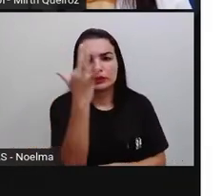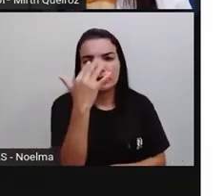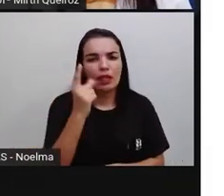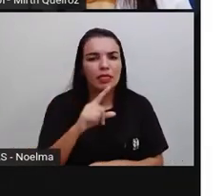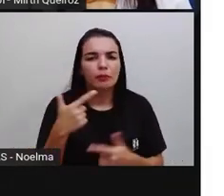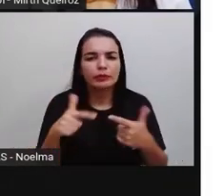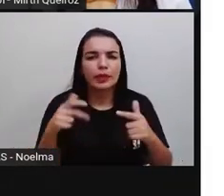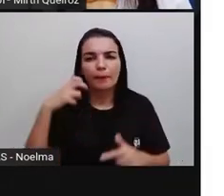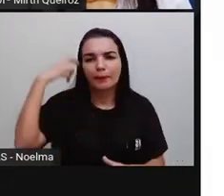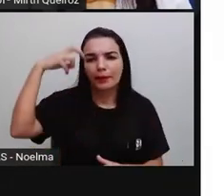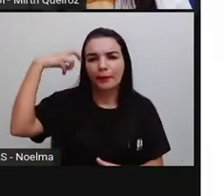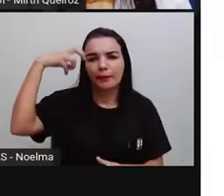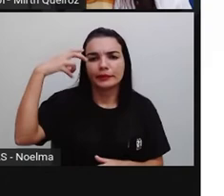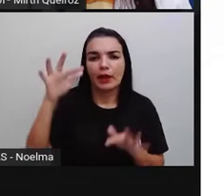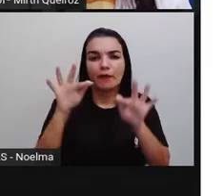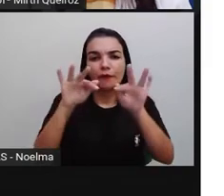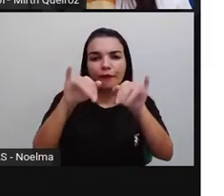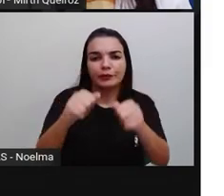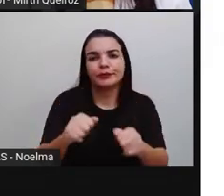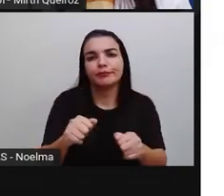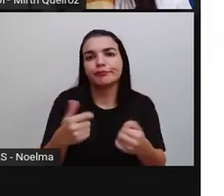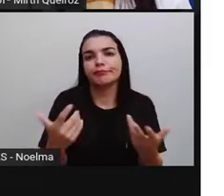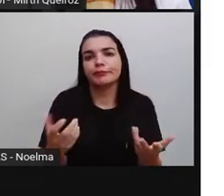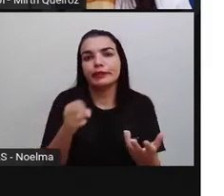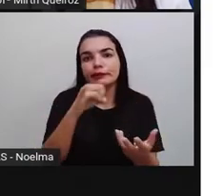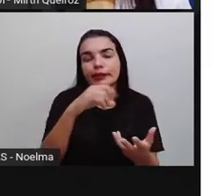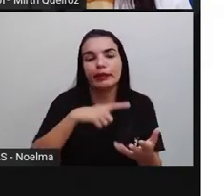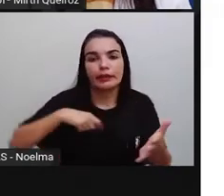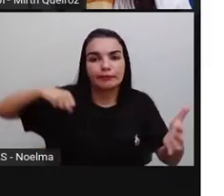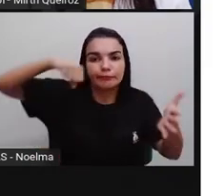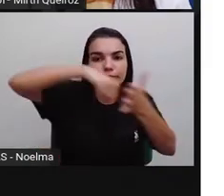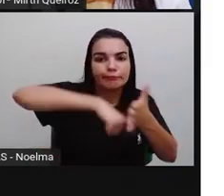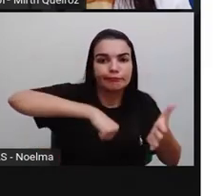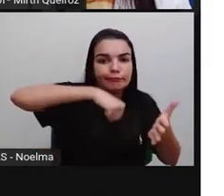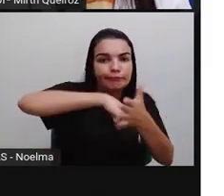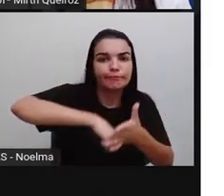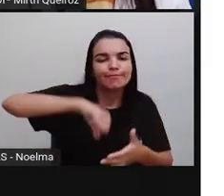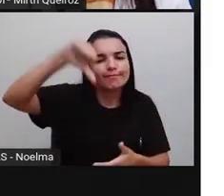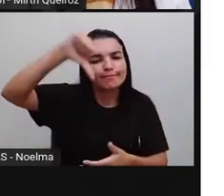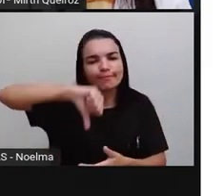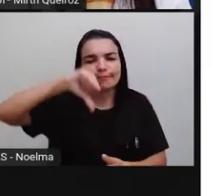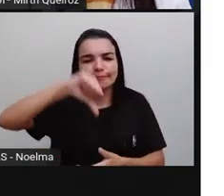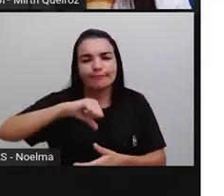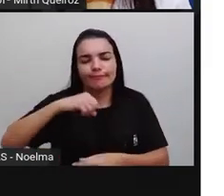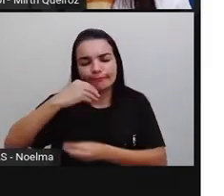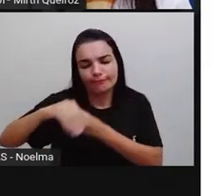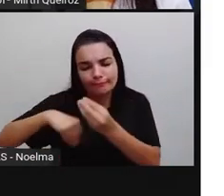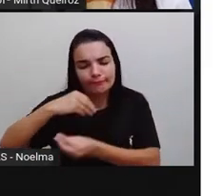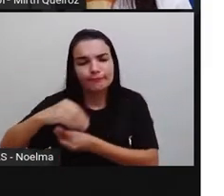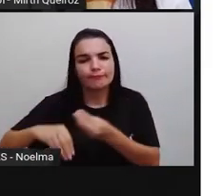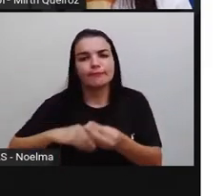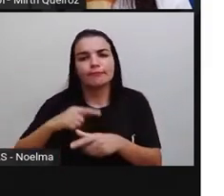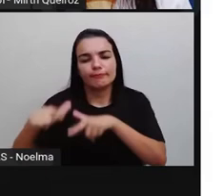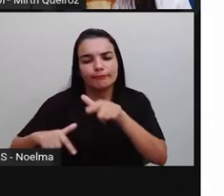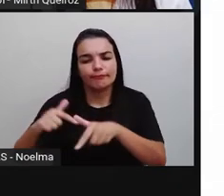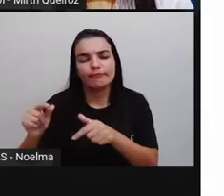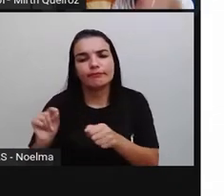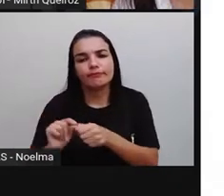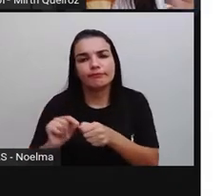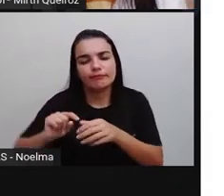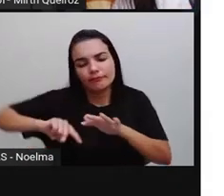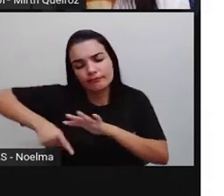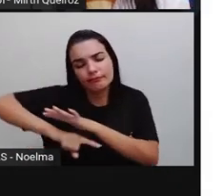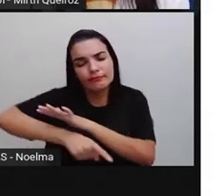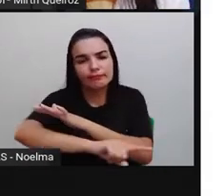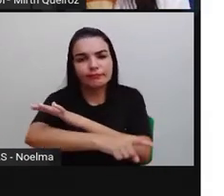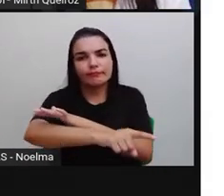se preocupam com o fim dessa riqueza e com os impactos negativos gerados por esses atos. Como eu disse para vocês, já